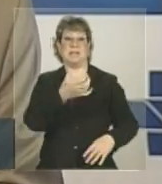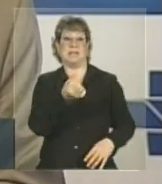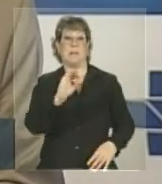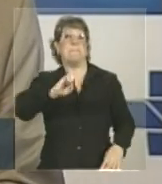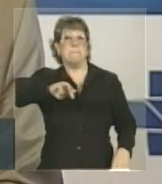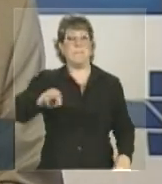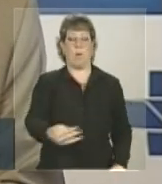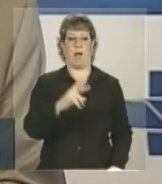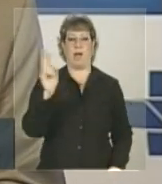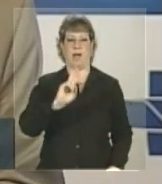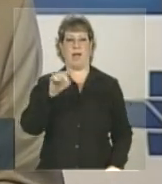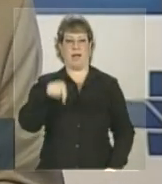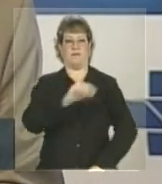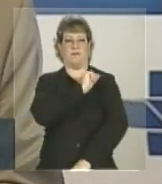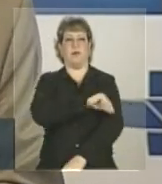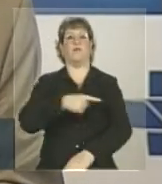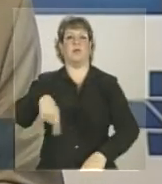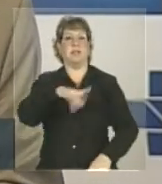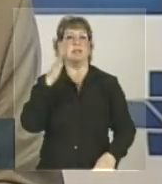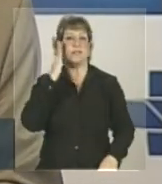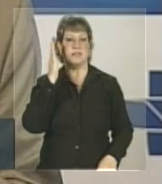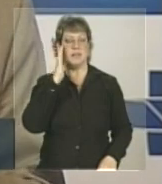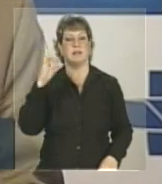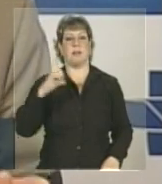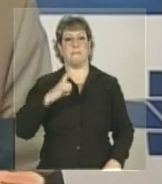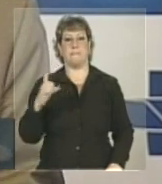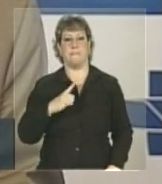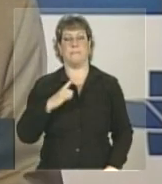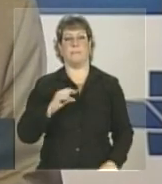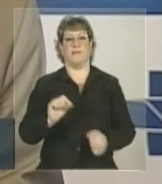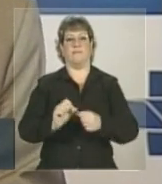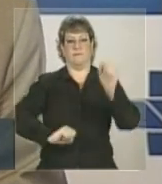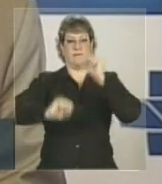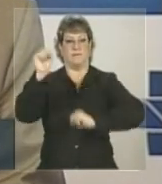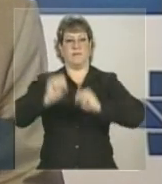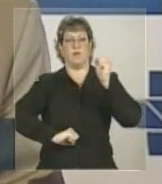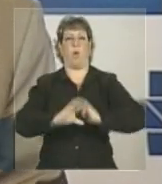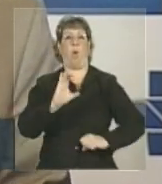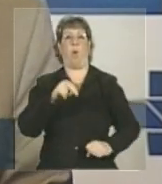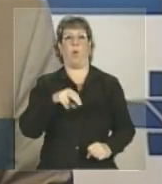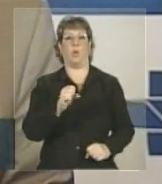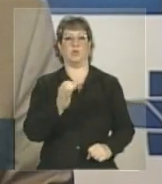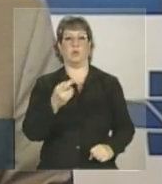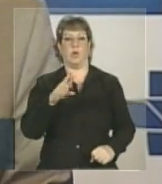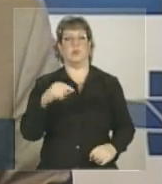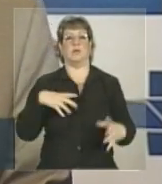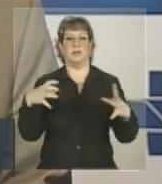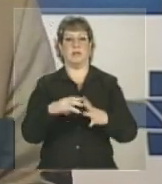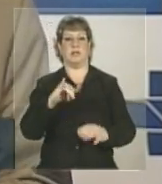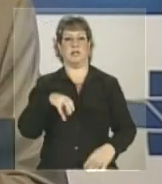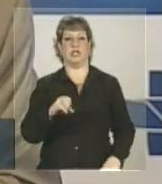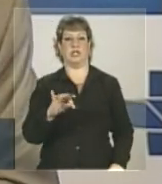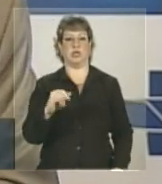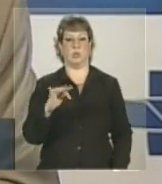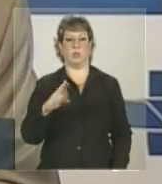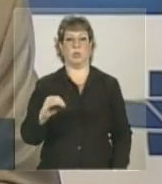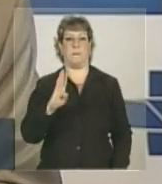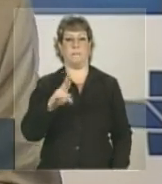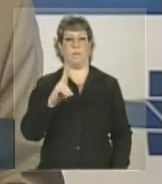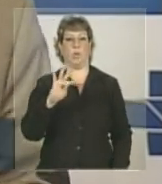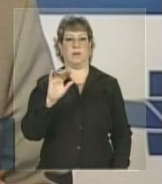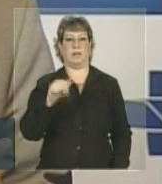reais. Essa vacina, como vocês sabem, ela é produzida num consórcio entre o Instituto Butantan, né, e um